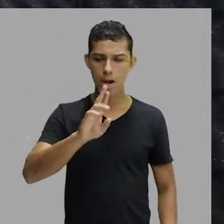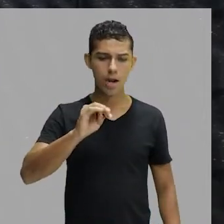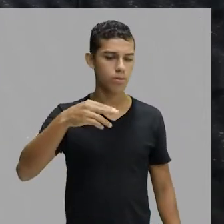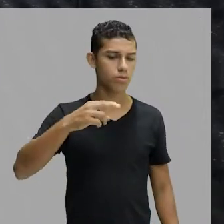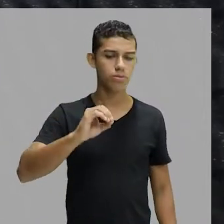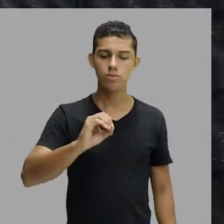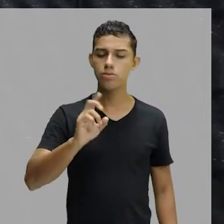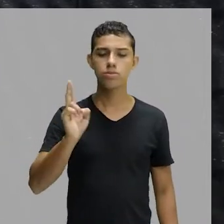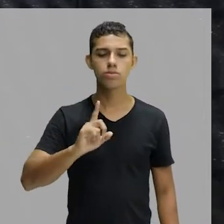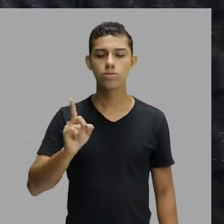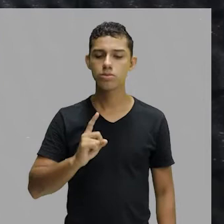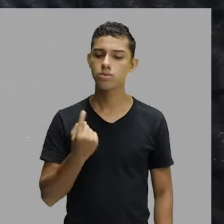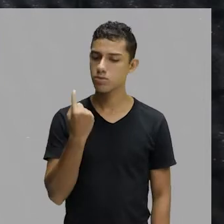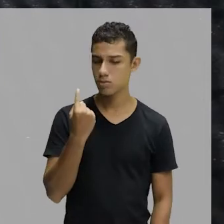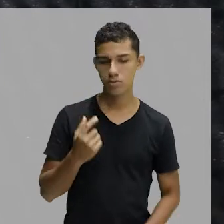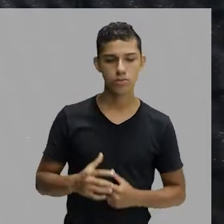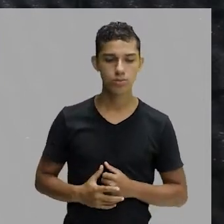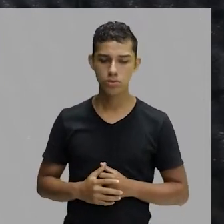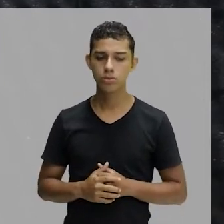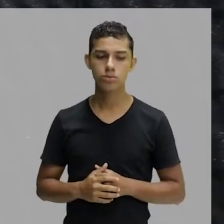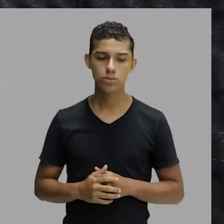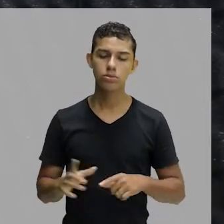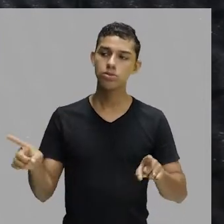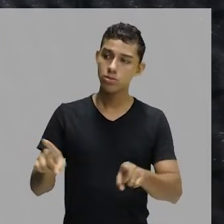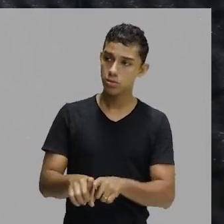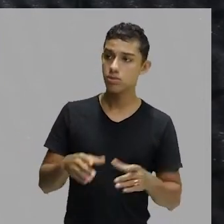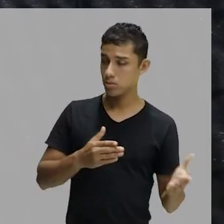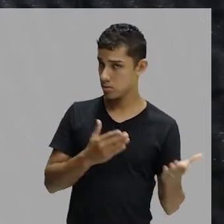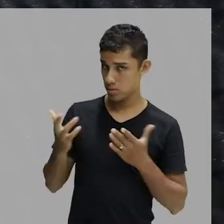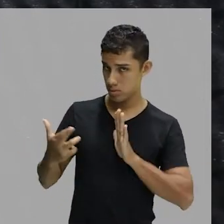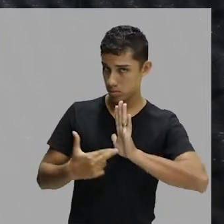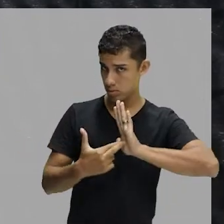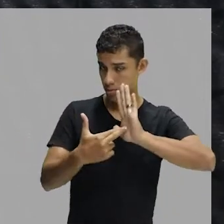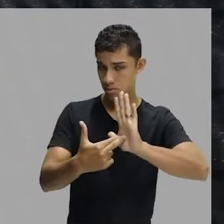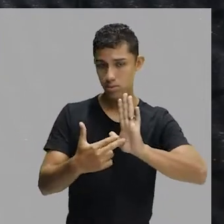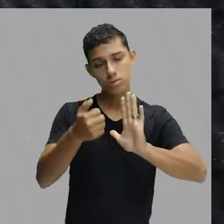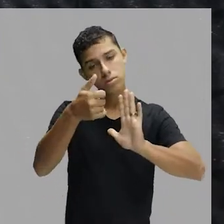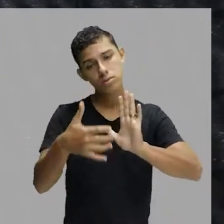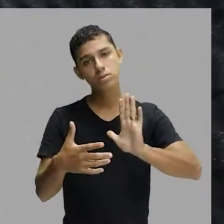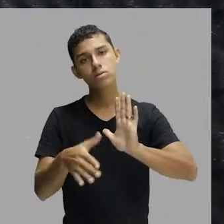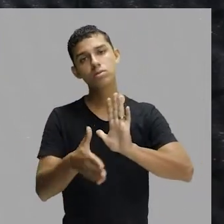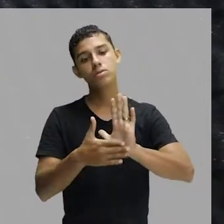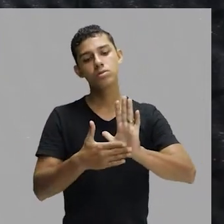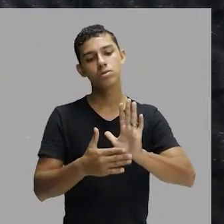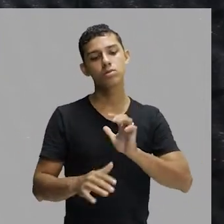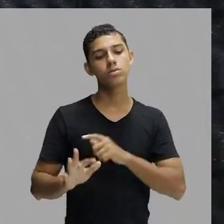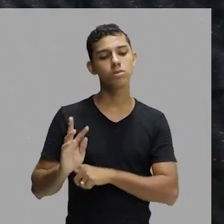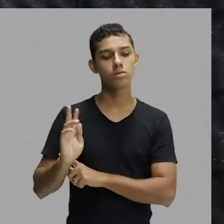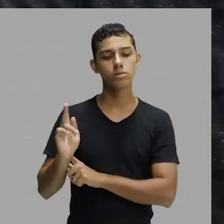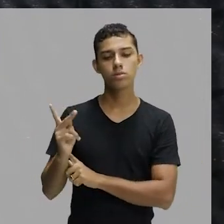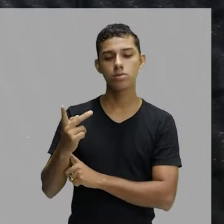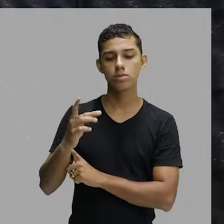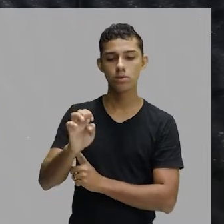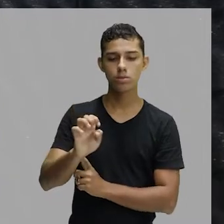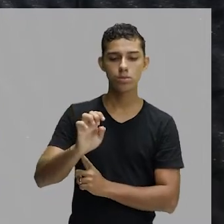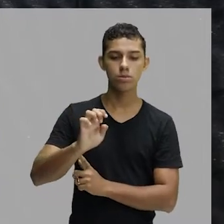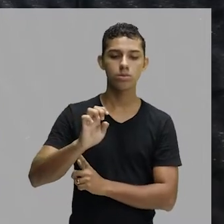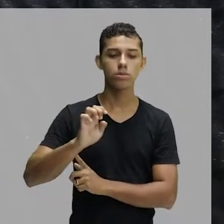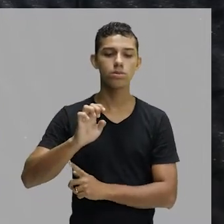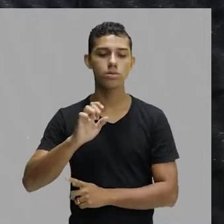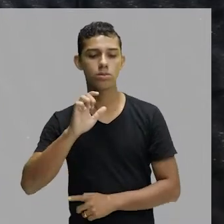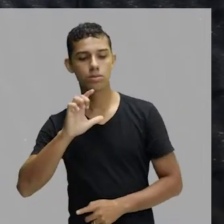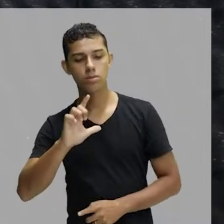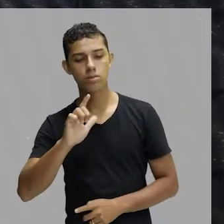Aqui, CH3, não só esse carbono. Nessa representação, esse hexágono, cada vértice